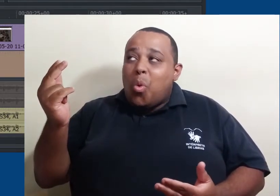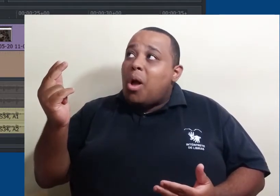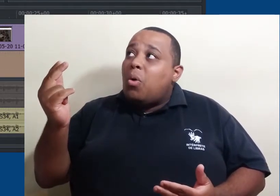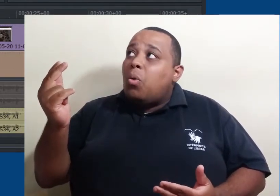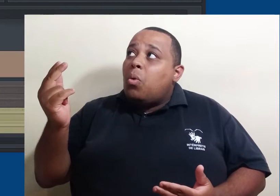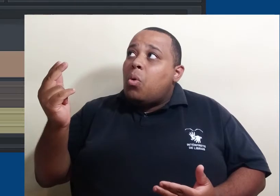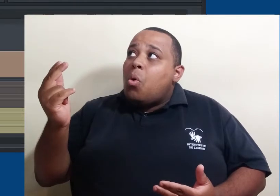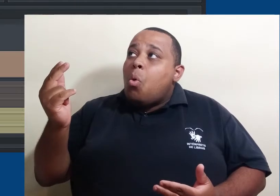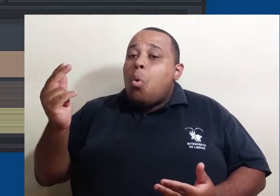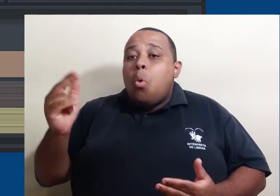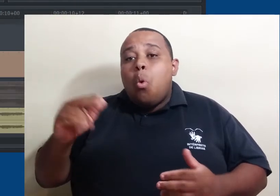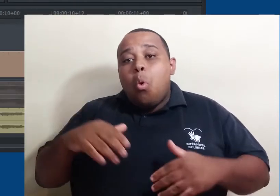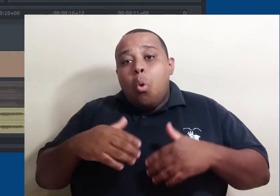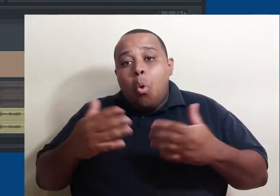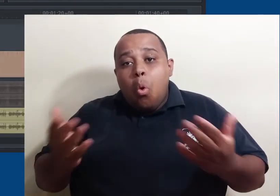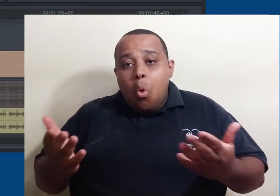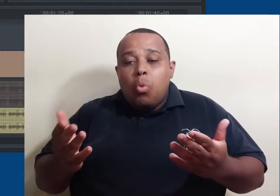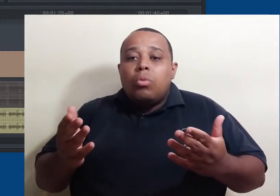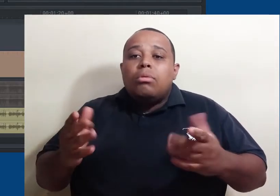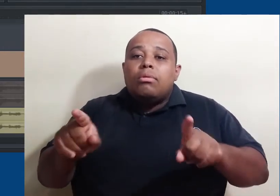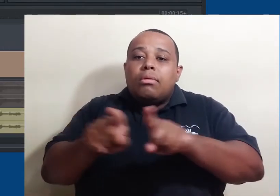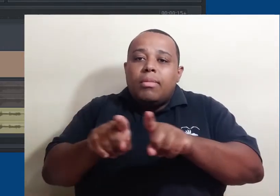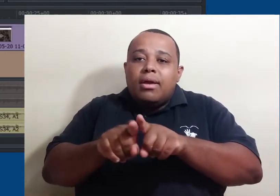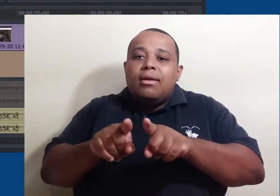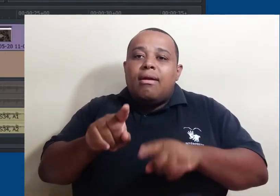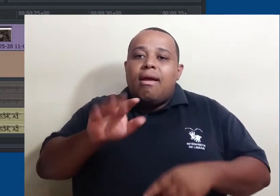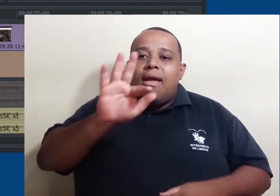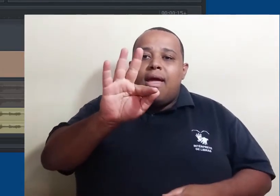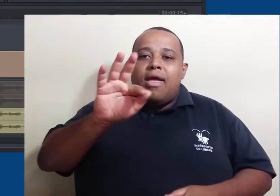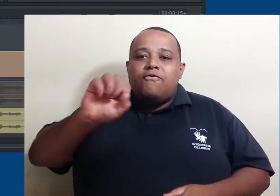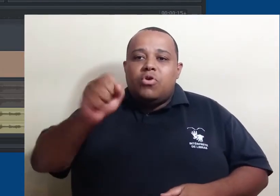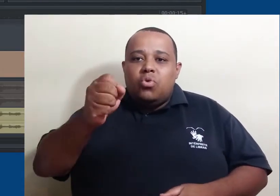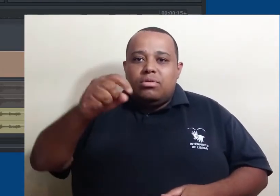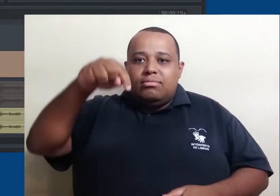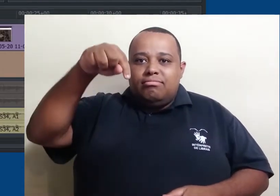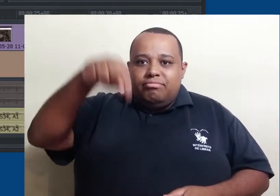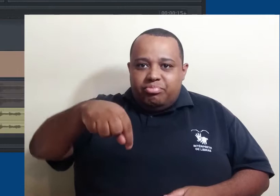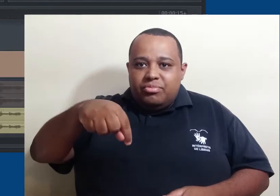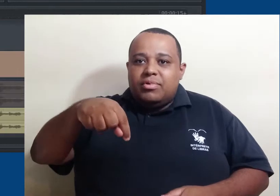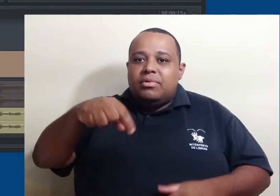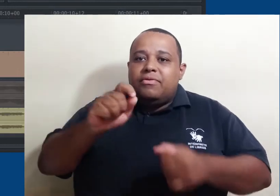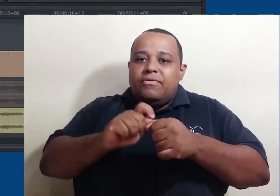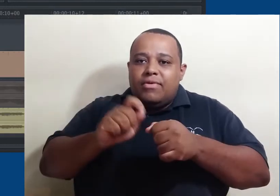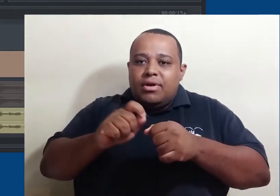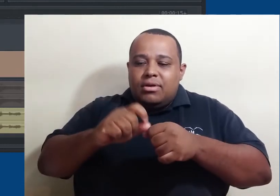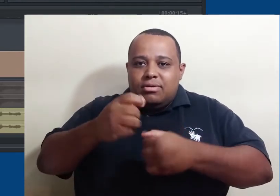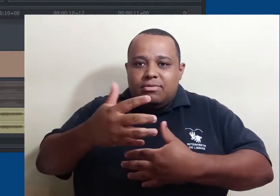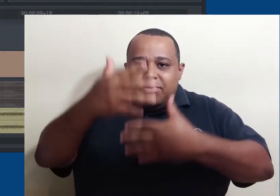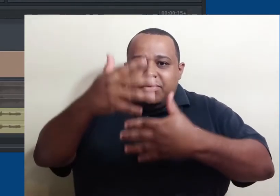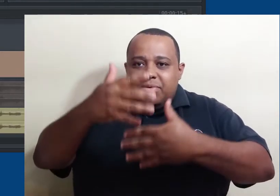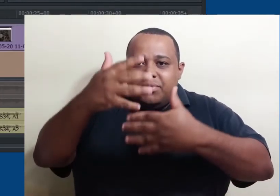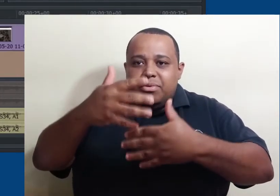E a gente pode fazer a mesma coisa também usando o F8 numa transição entre dois clipes. Então ele tá aqui, tem que estar bem no